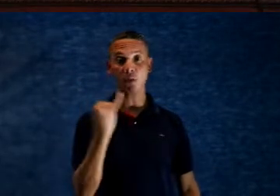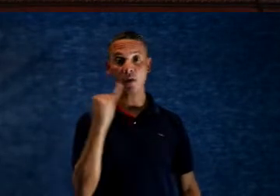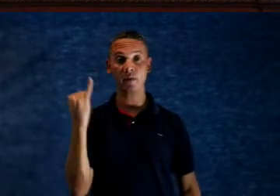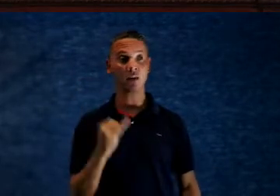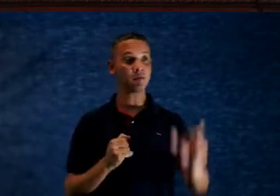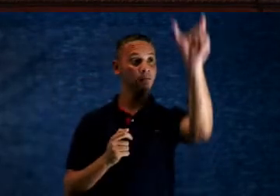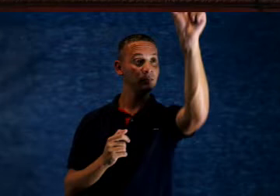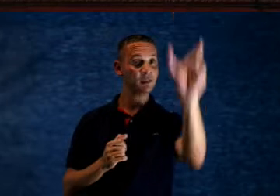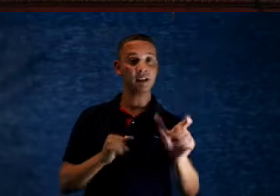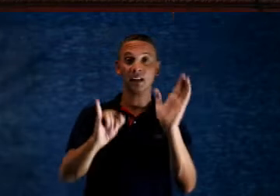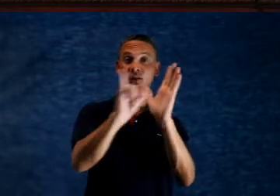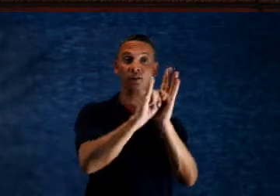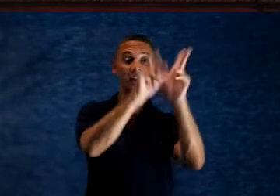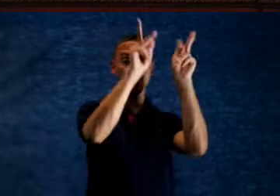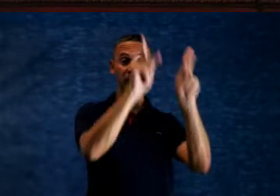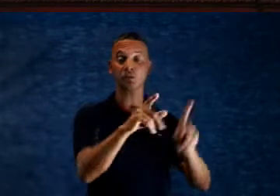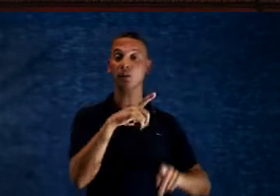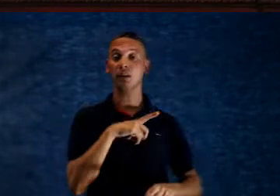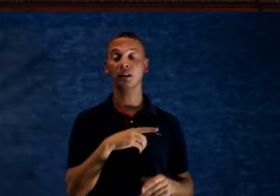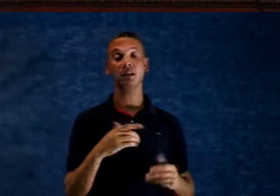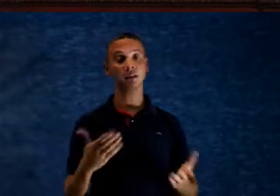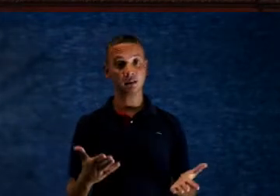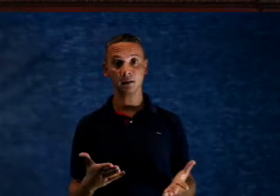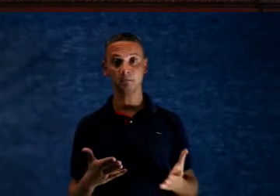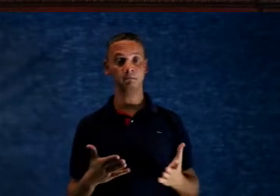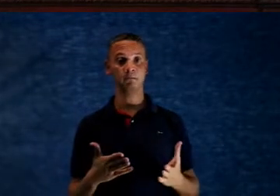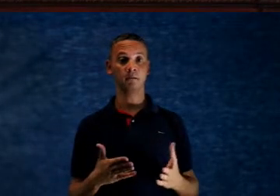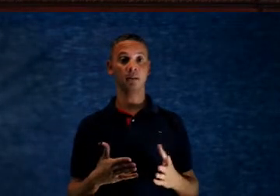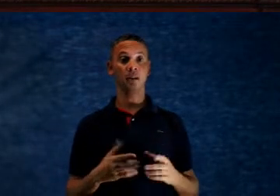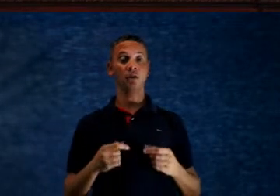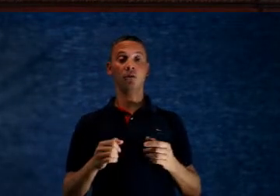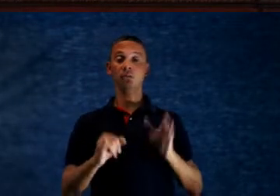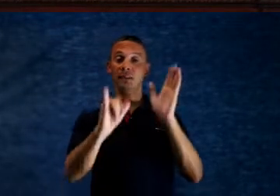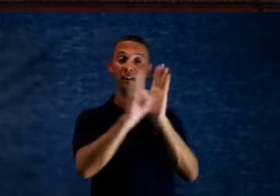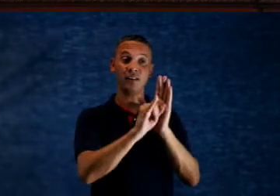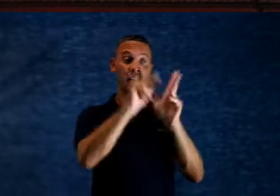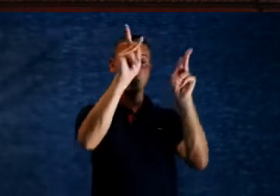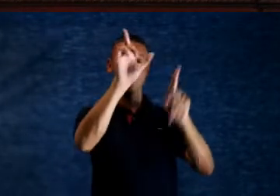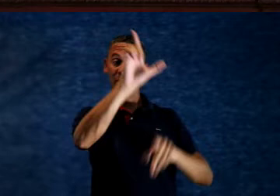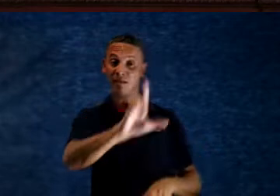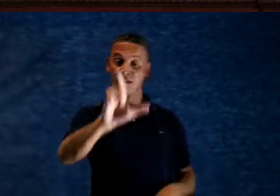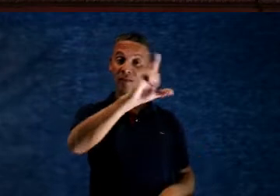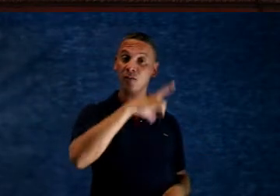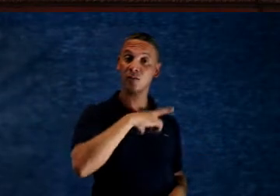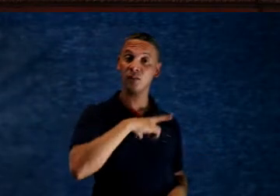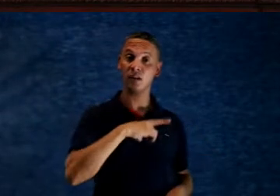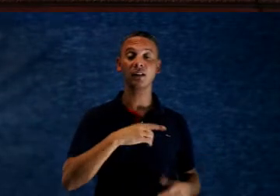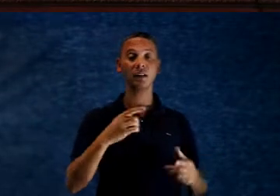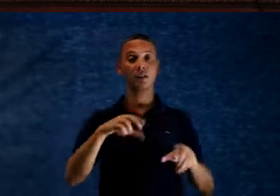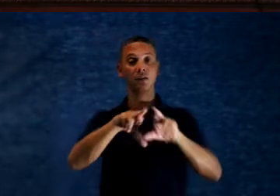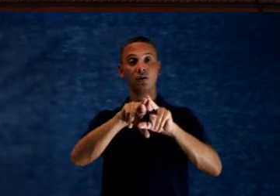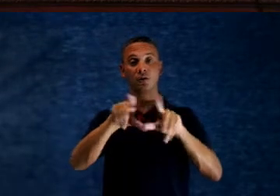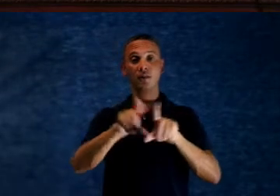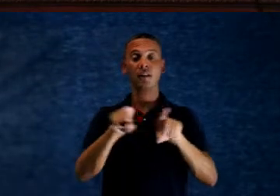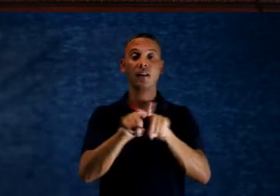da identidade nacional, é o solo sobre o qual o povo ergue as suas identidades, é